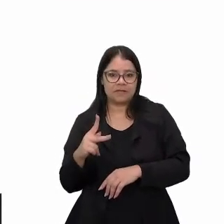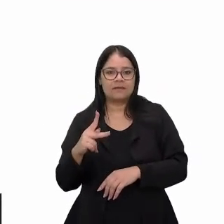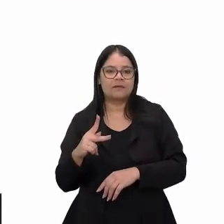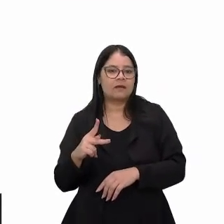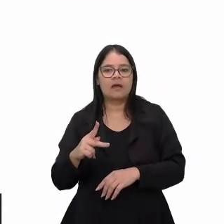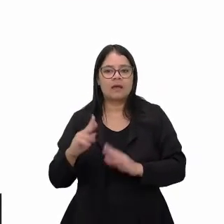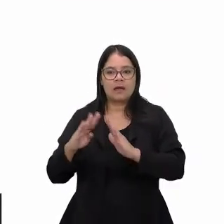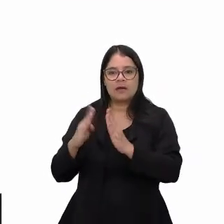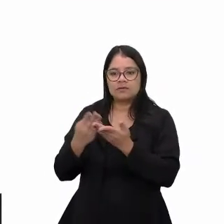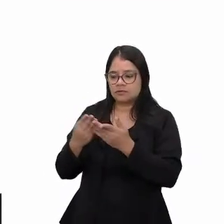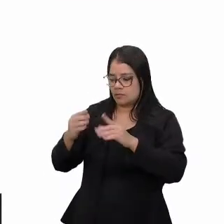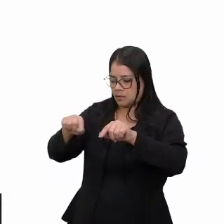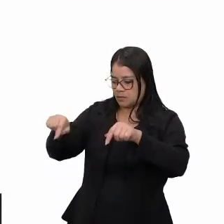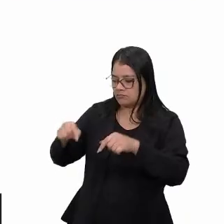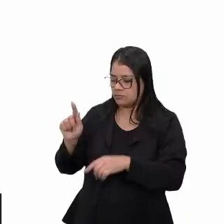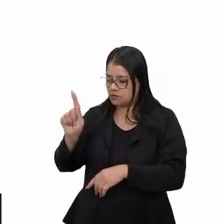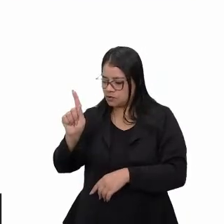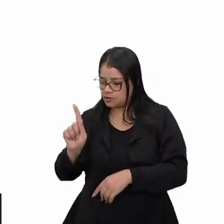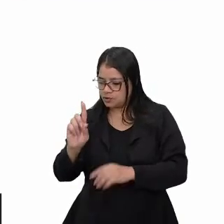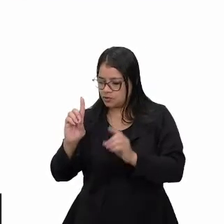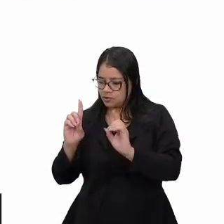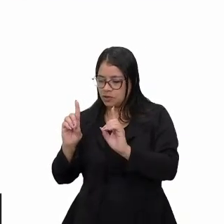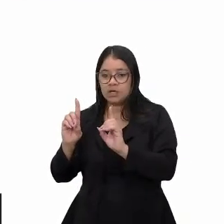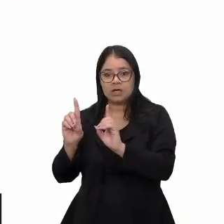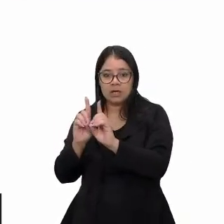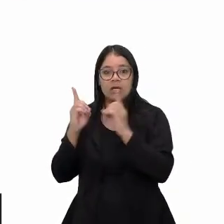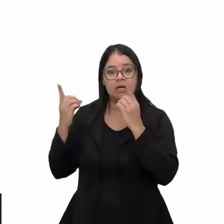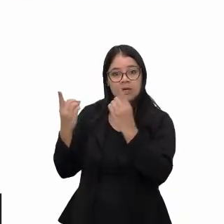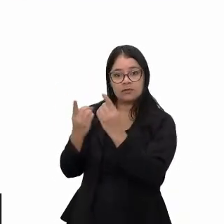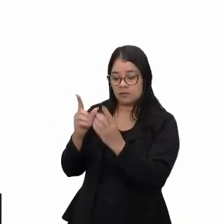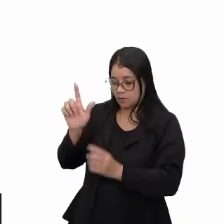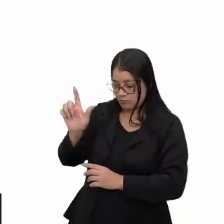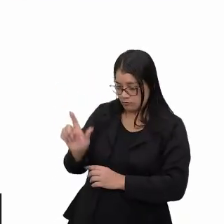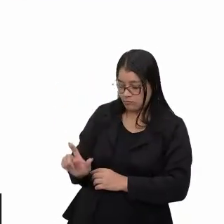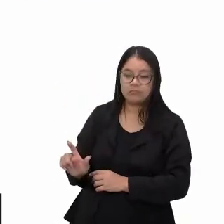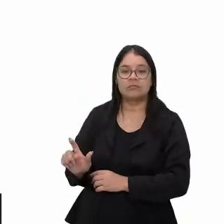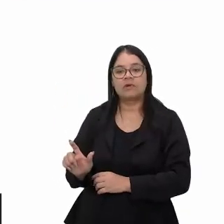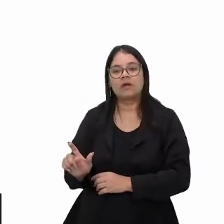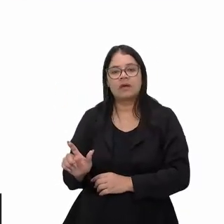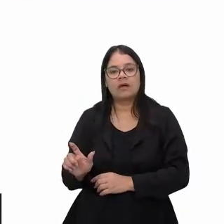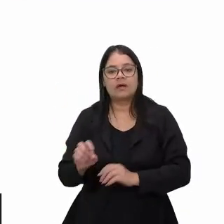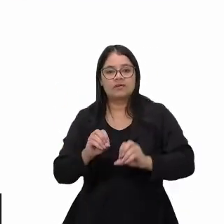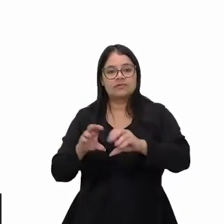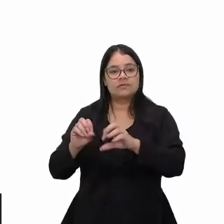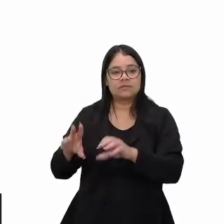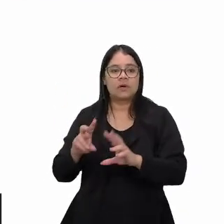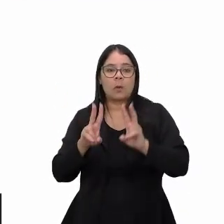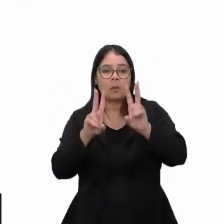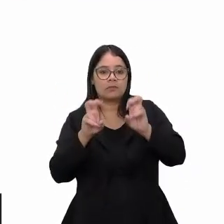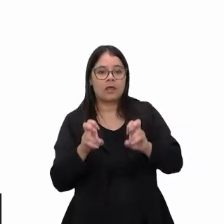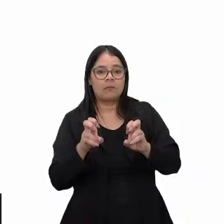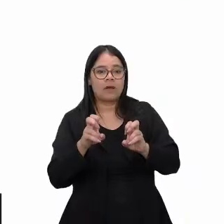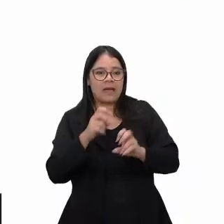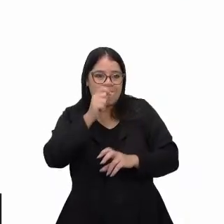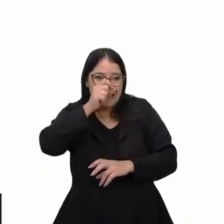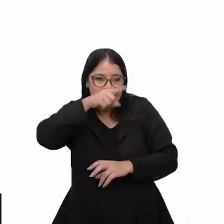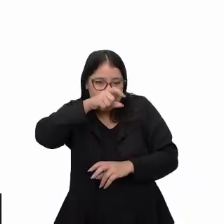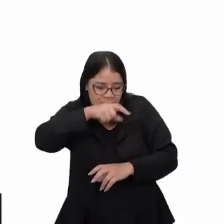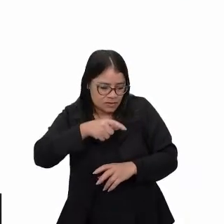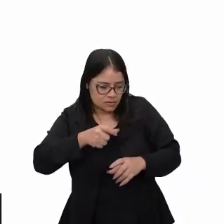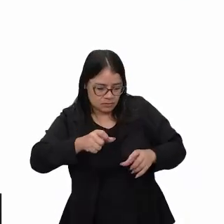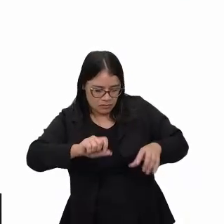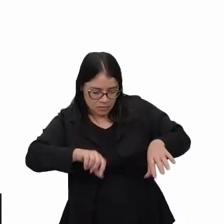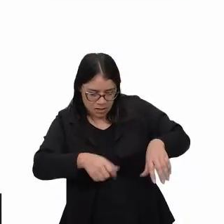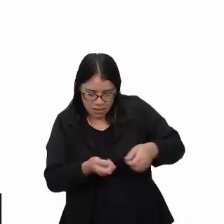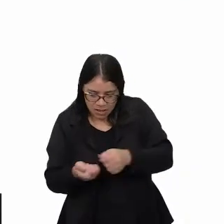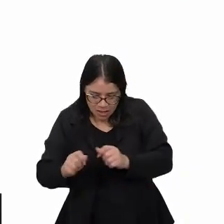da Diretoria de Ensino de Votuporanga, Maria Nívia Costa Pinto Freitas. O tema lixo, reciclagem e matemática,